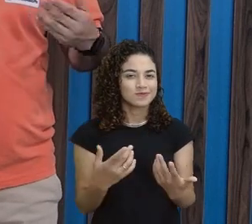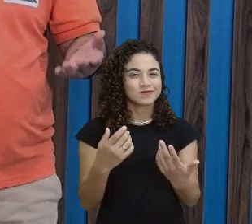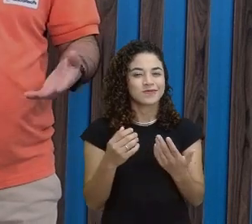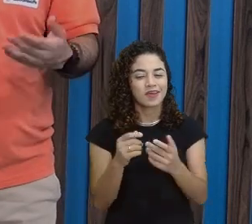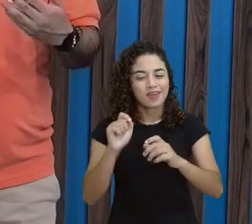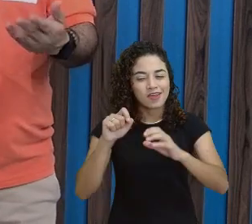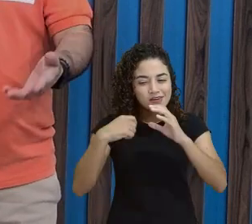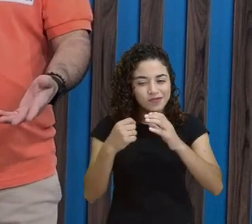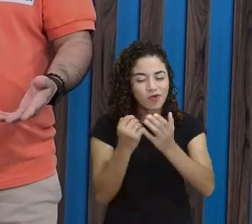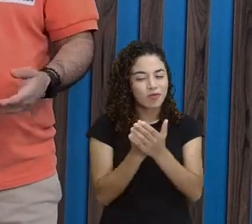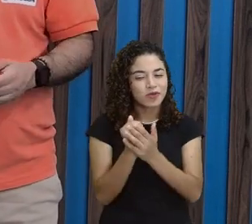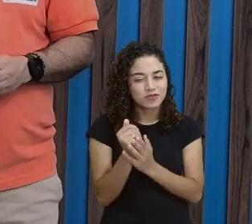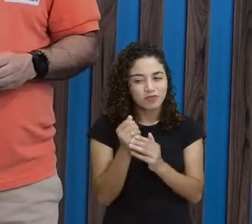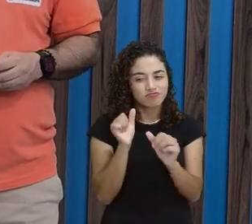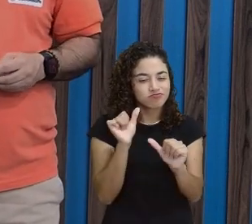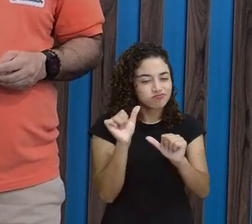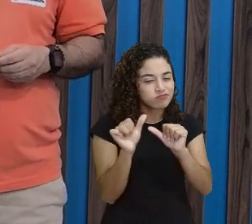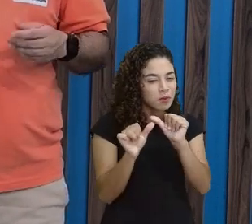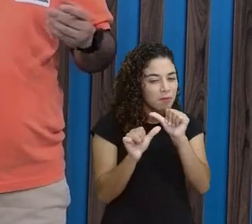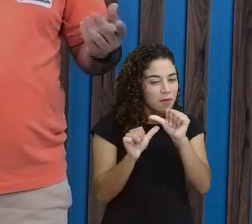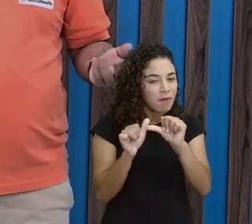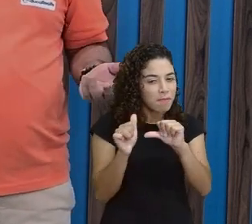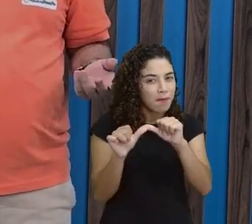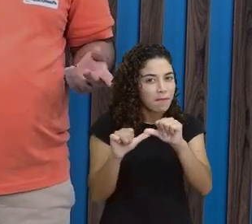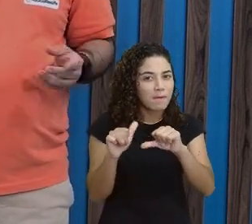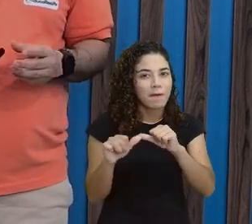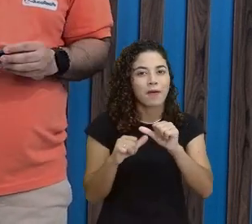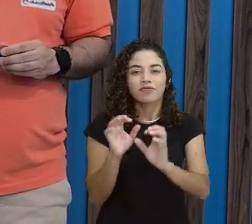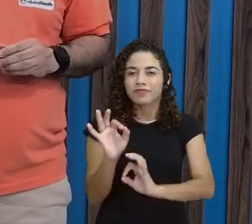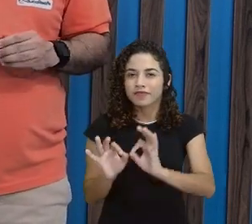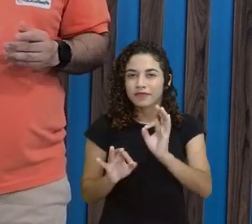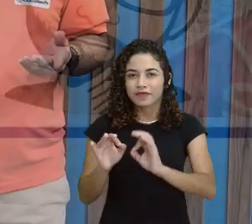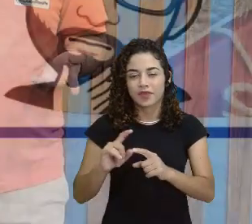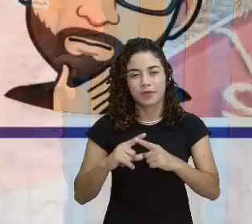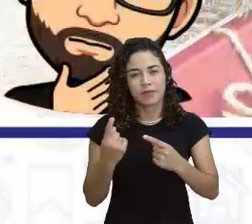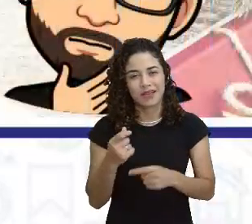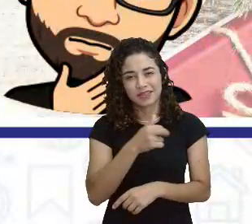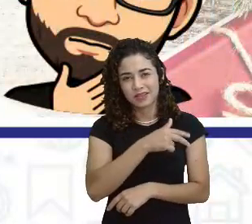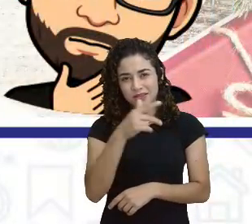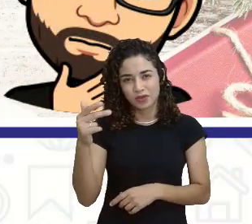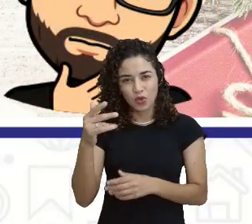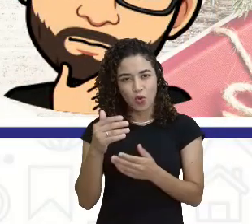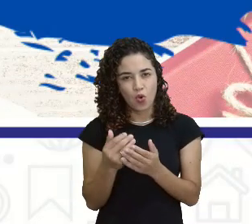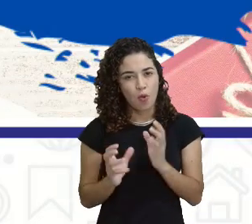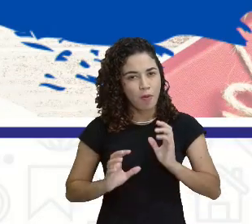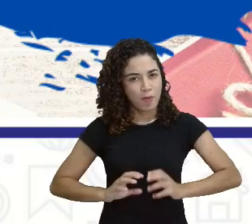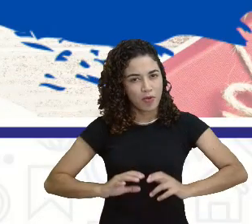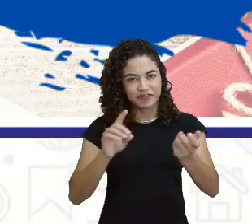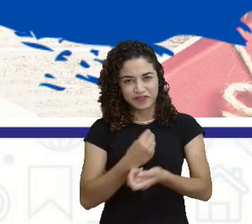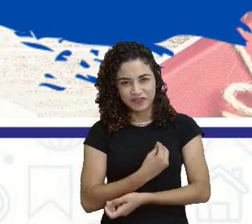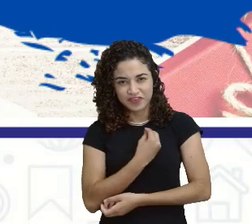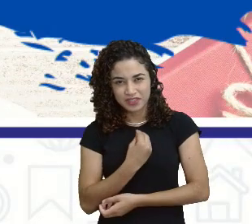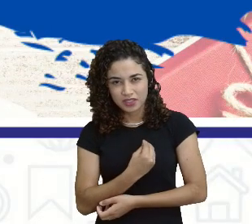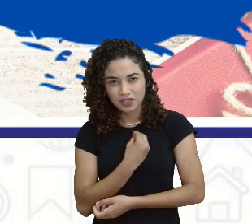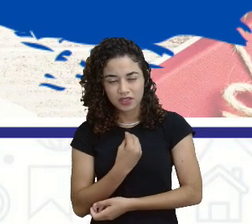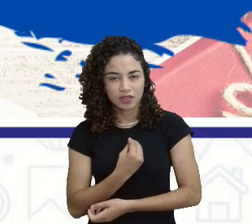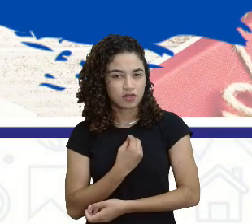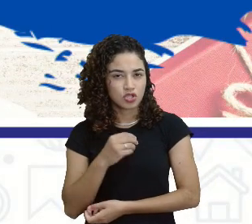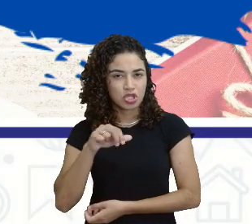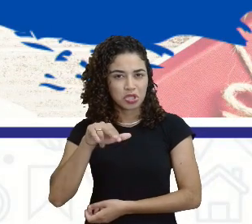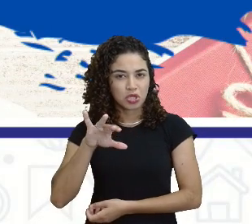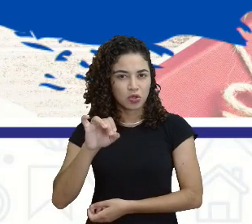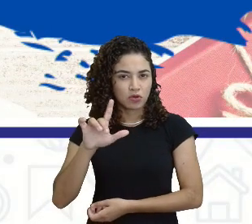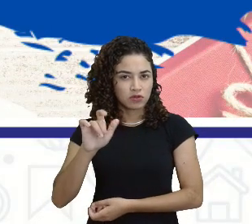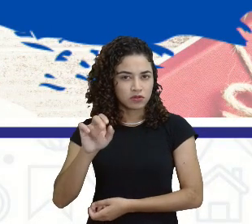ajuda aí da Coca-Cola. Mas veja, mas o Natal comemora a vida do São Nicolau? Não, certo? O Natal, o